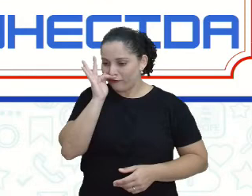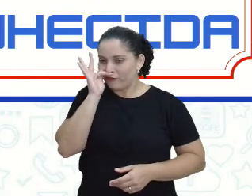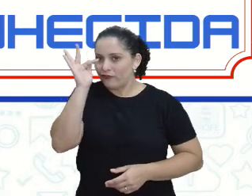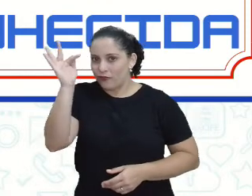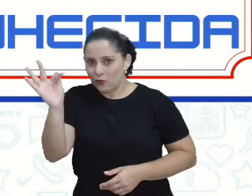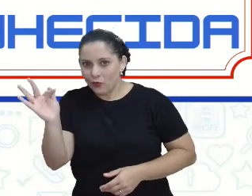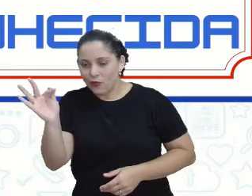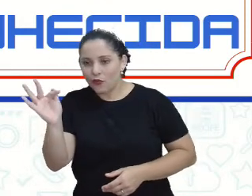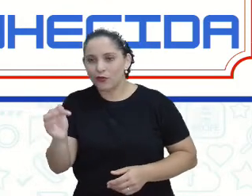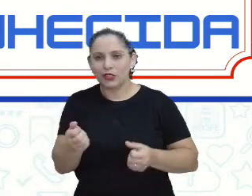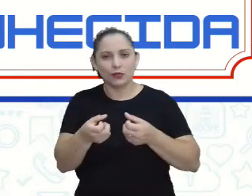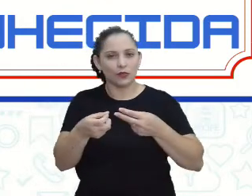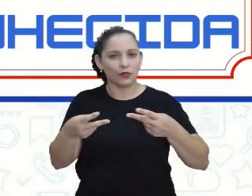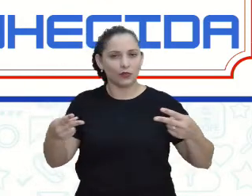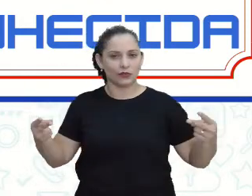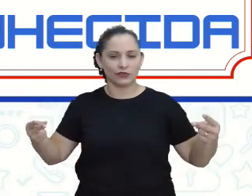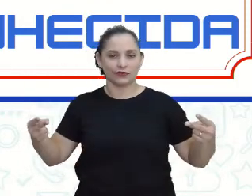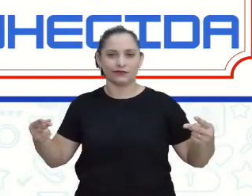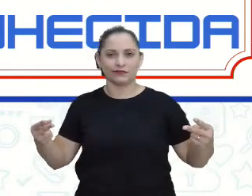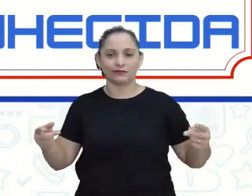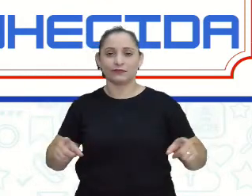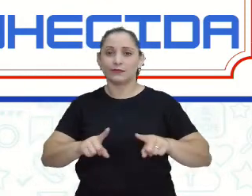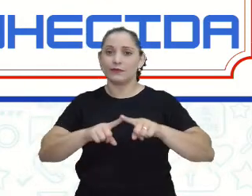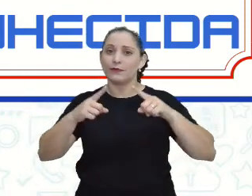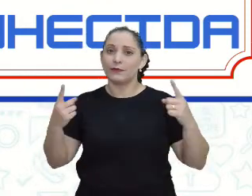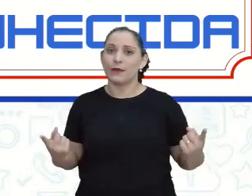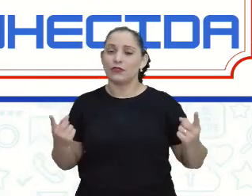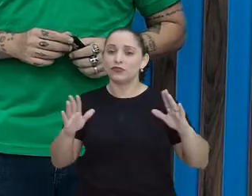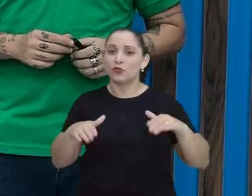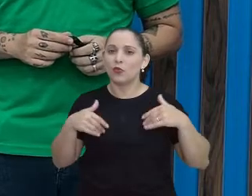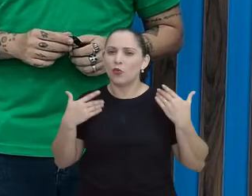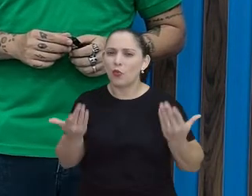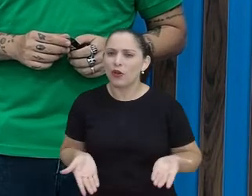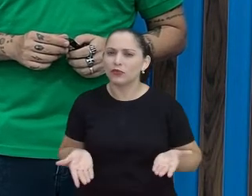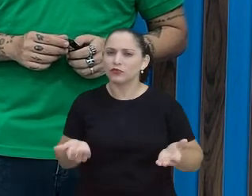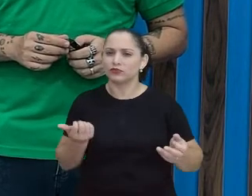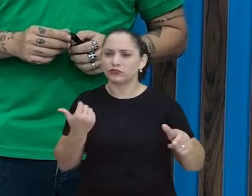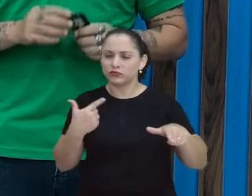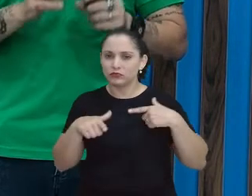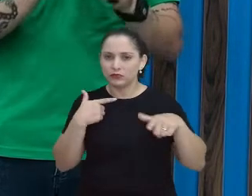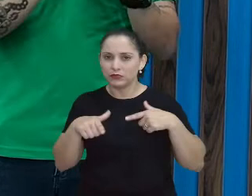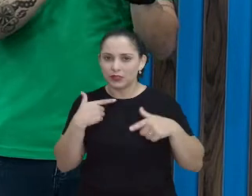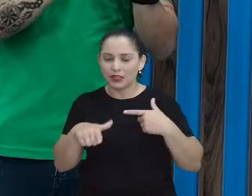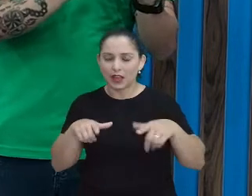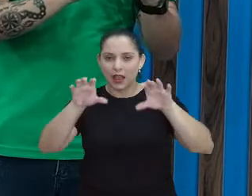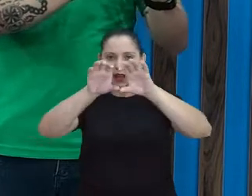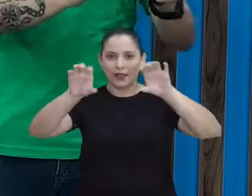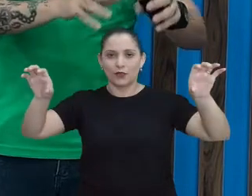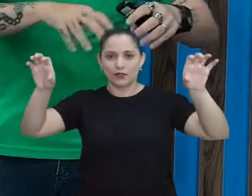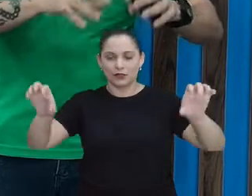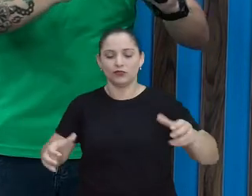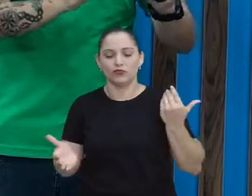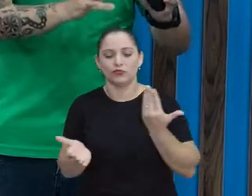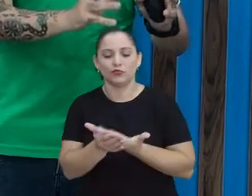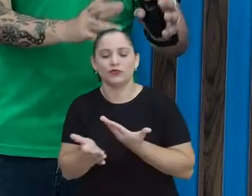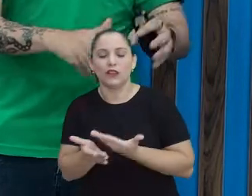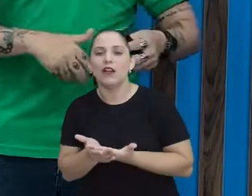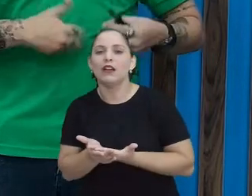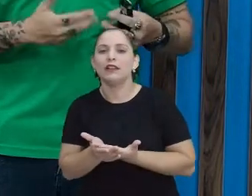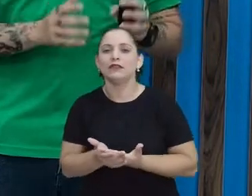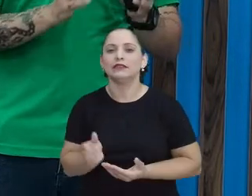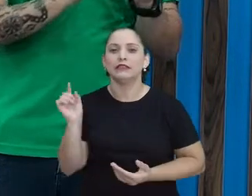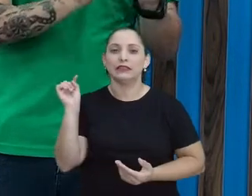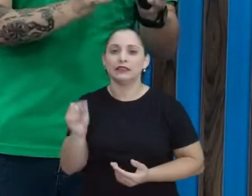aqueles elementos ali. Mas, na verdade, ali quando a gente vai trabalhar na questão da equação, aquilo ali está fazendo o quê? Está